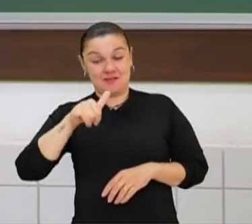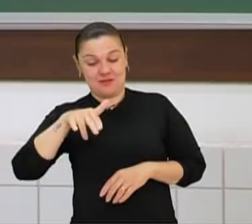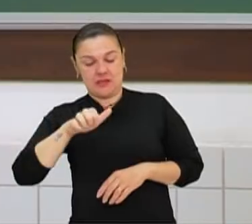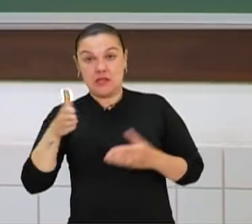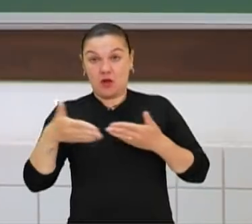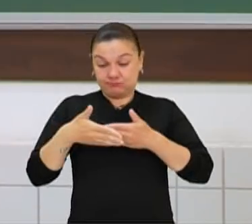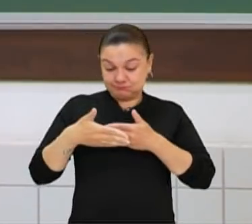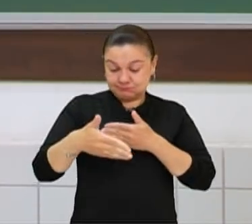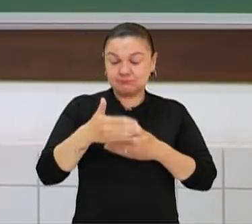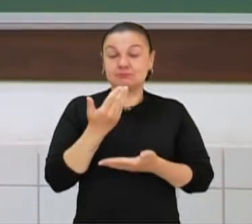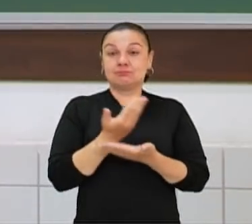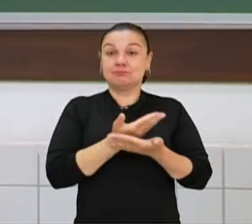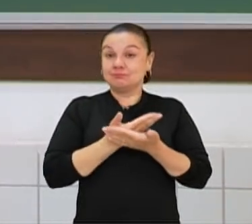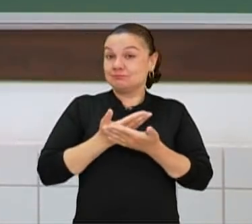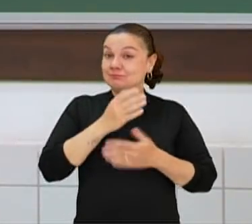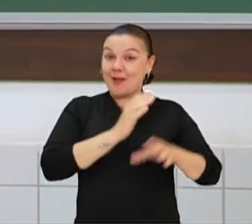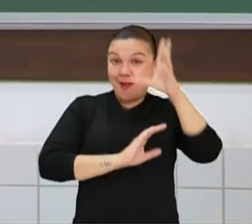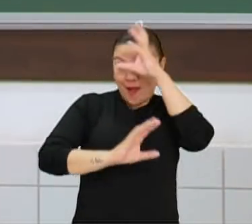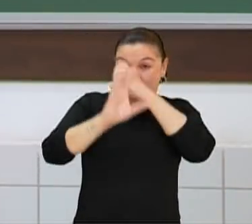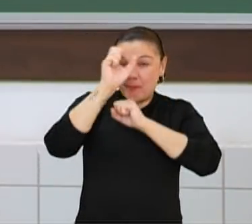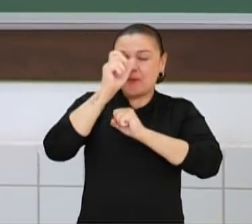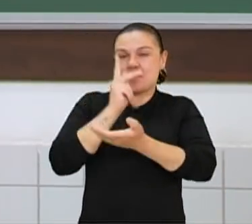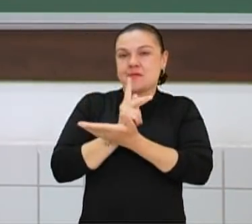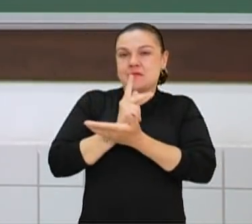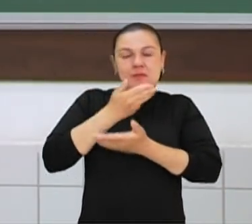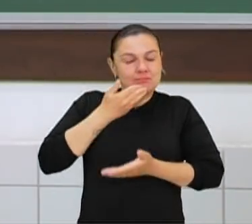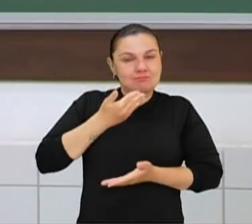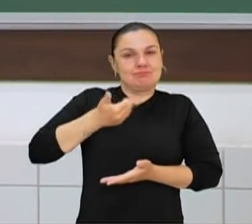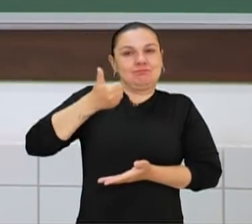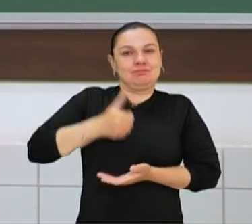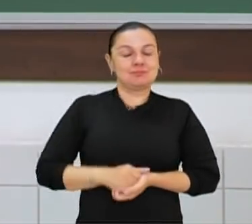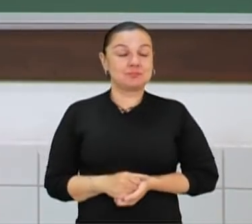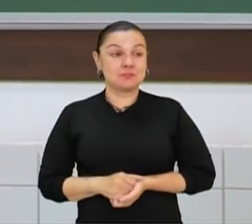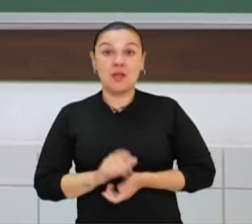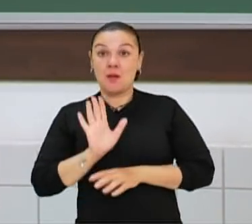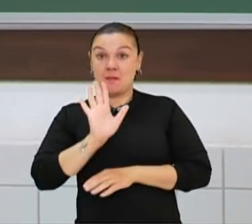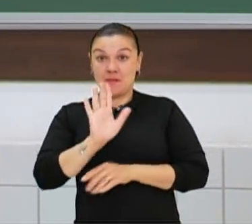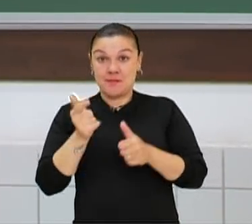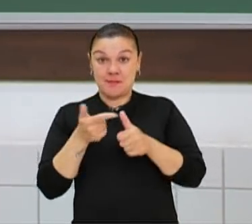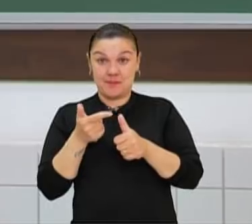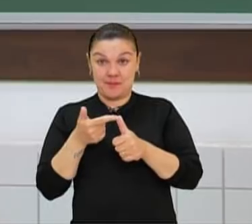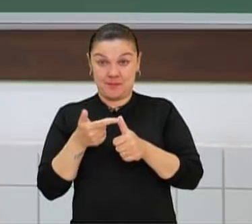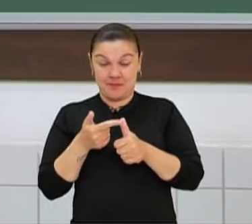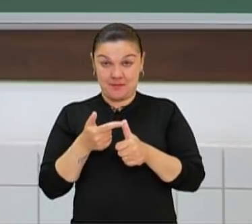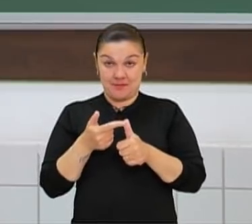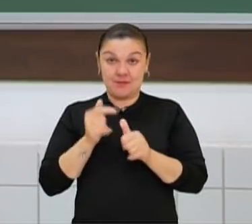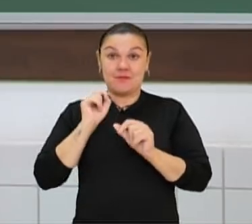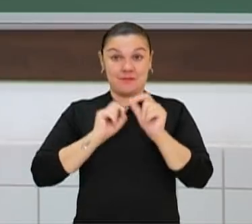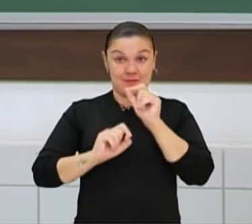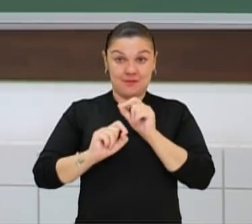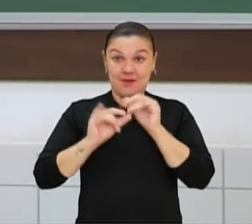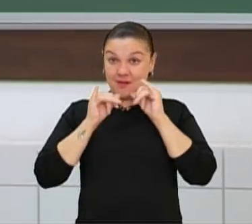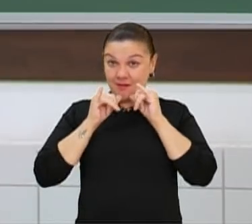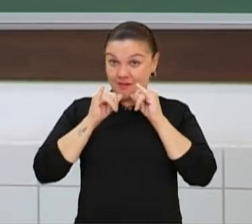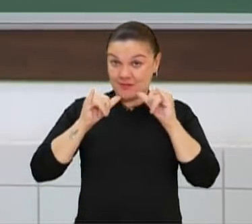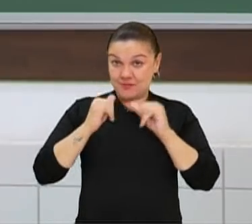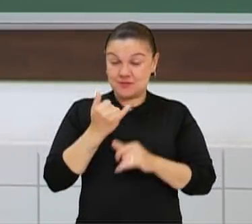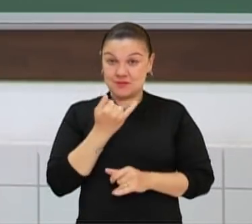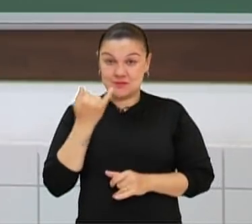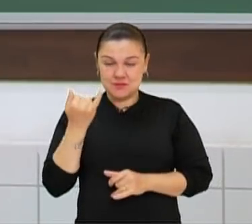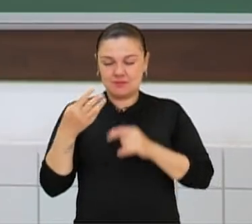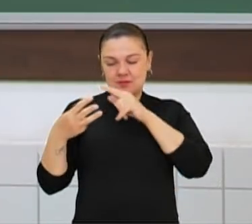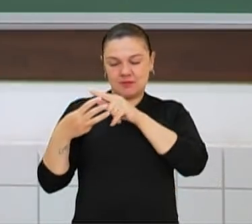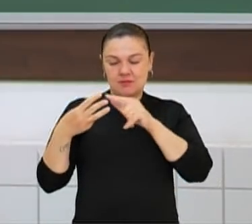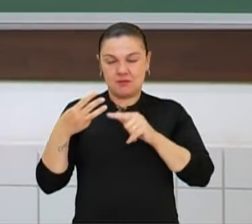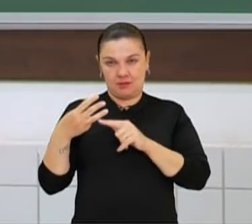continuar aprendendo, viu que legal? Aprender sempre é bom, mas antes de começarmos nossas aulas, eu vou dar